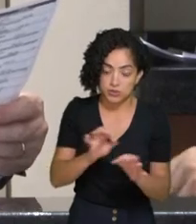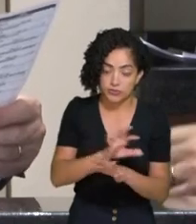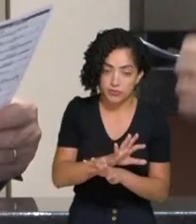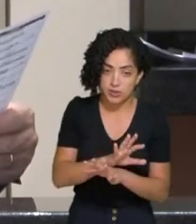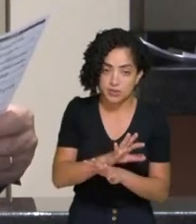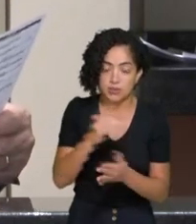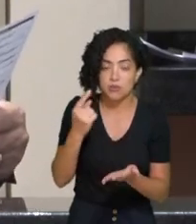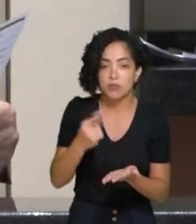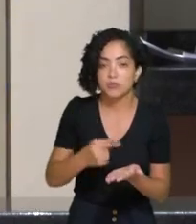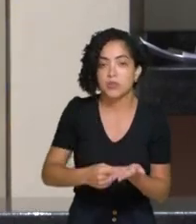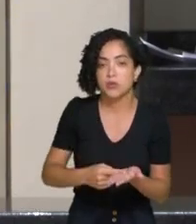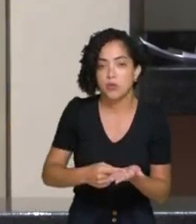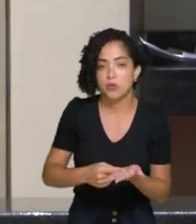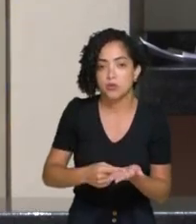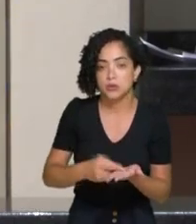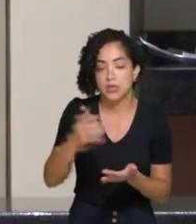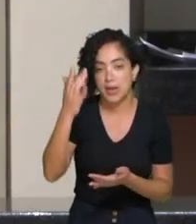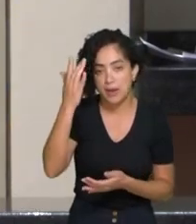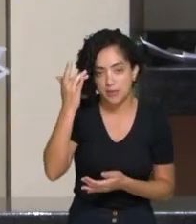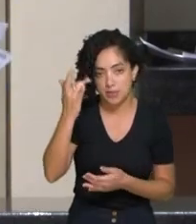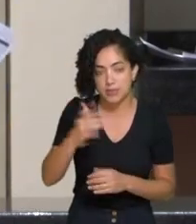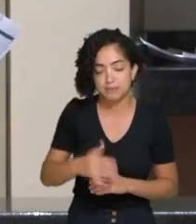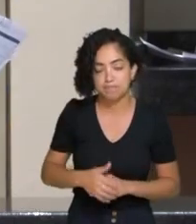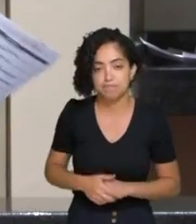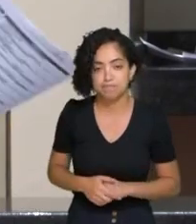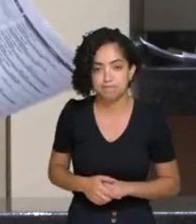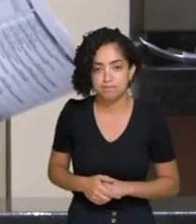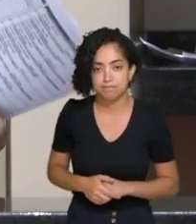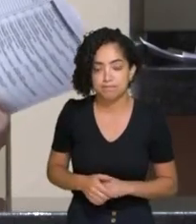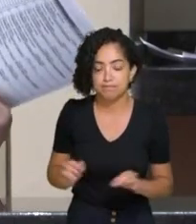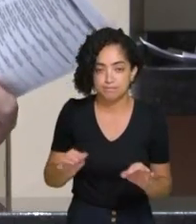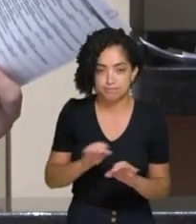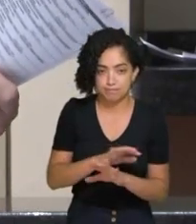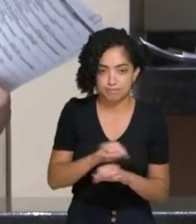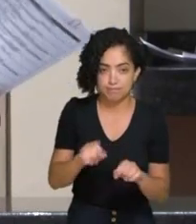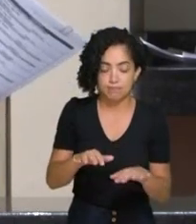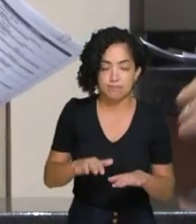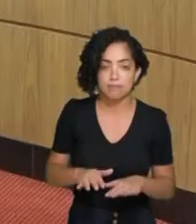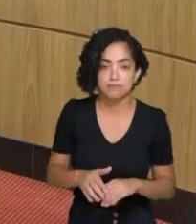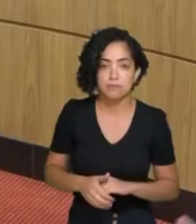convoca outra ordinária para amanhã, no horário regimental. Está encerrada a presente sessão.